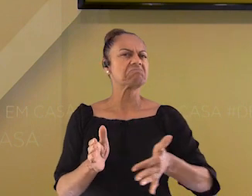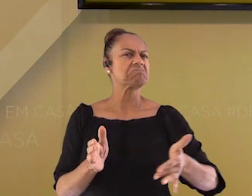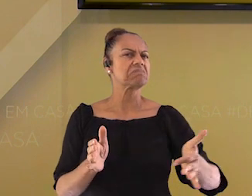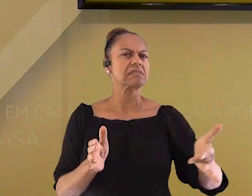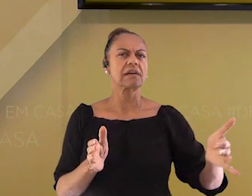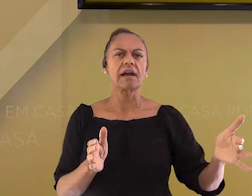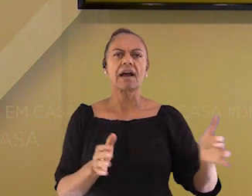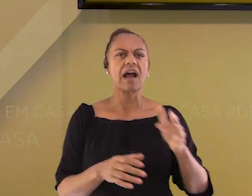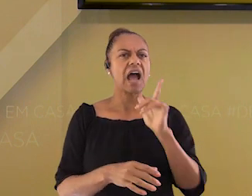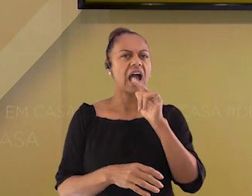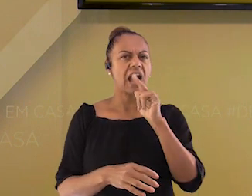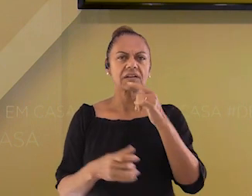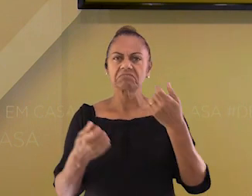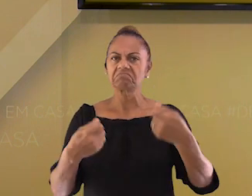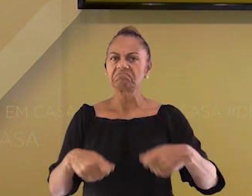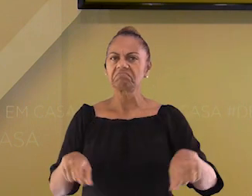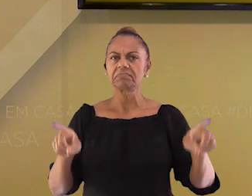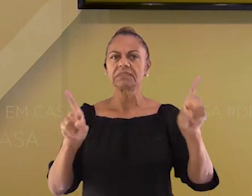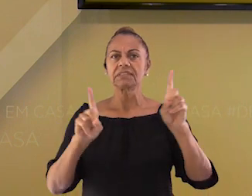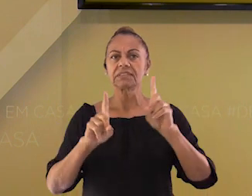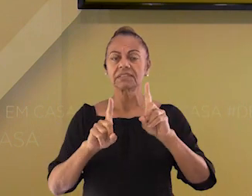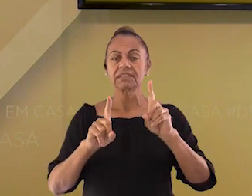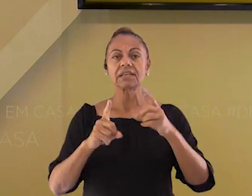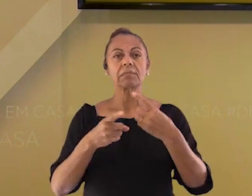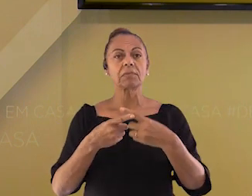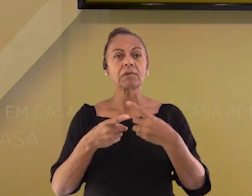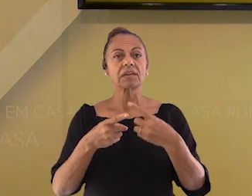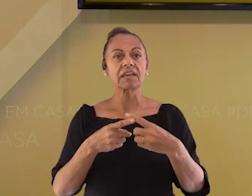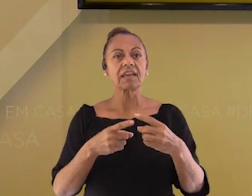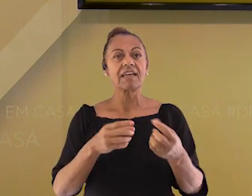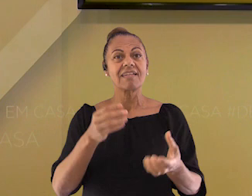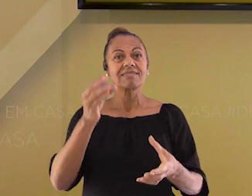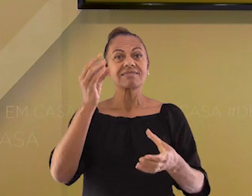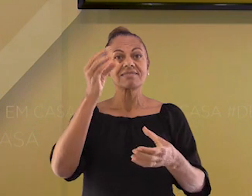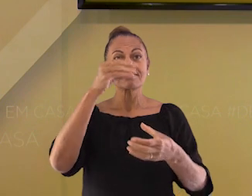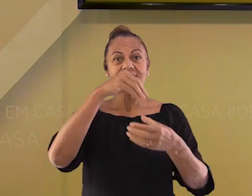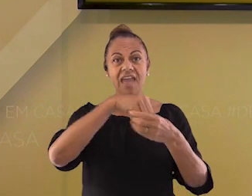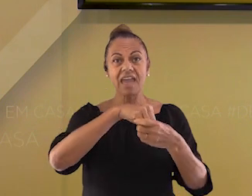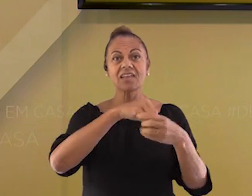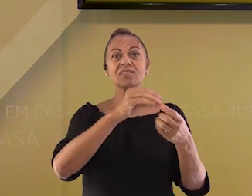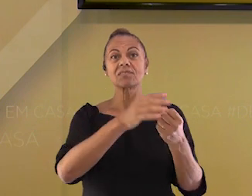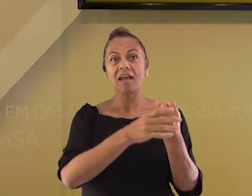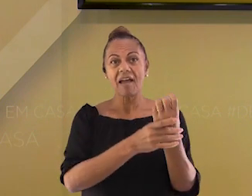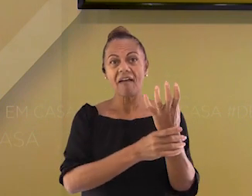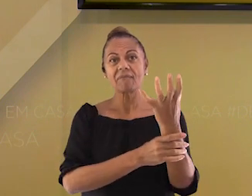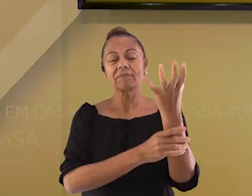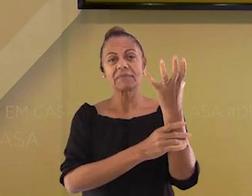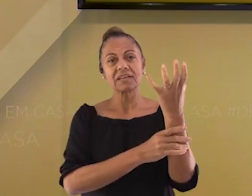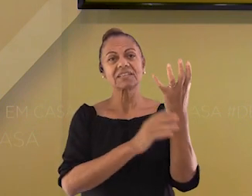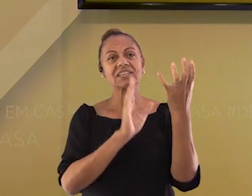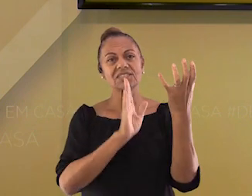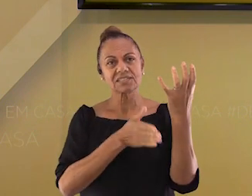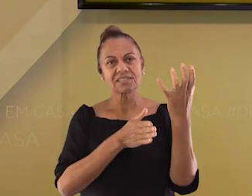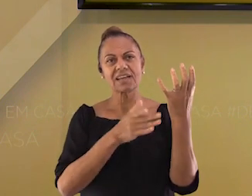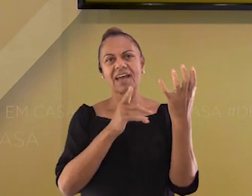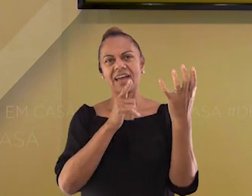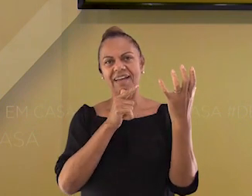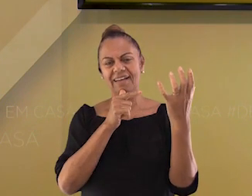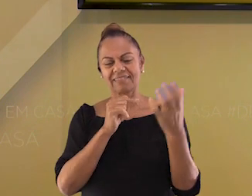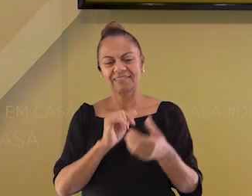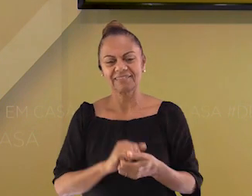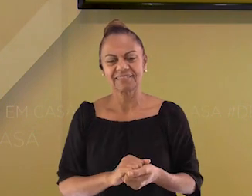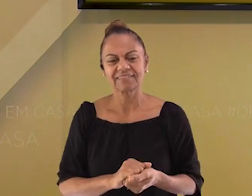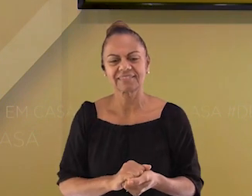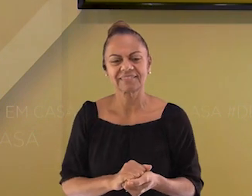a acumula em seu interior. Podemos assim viver em ambientes muito secos.